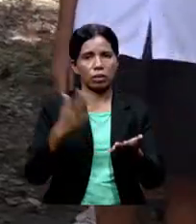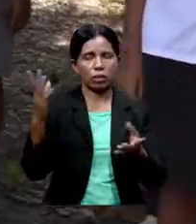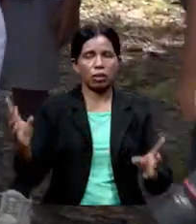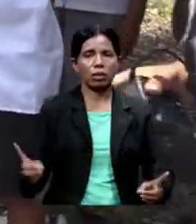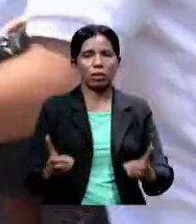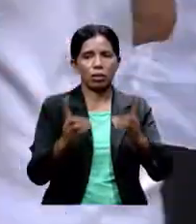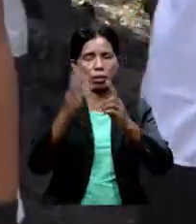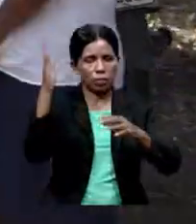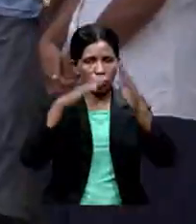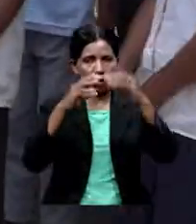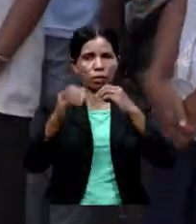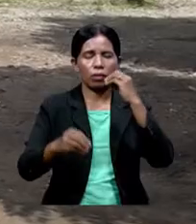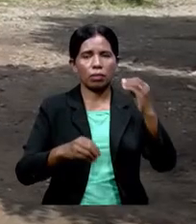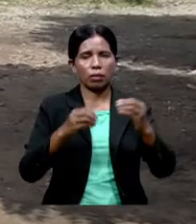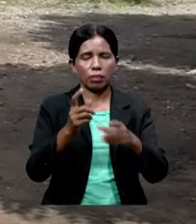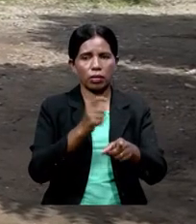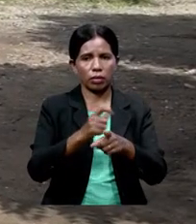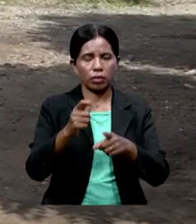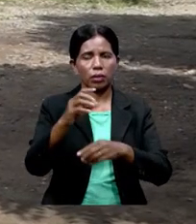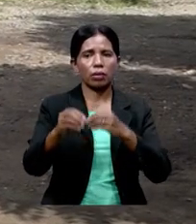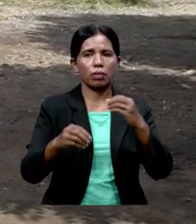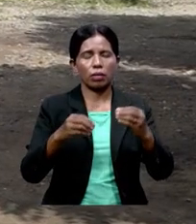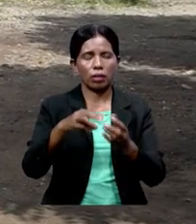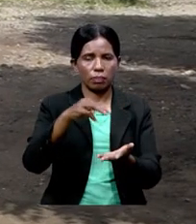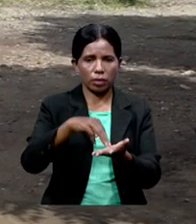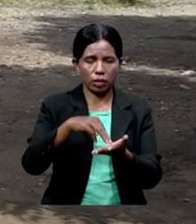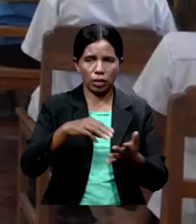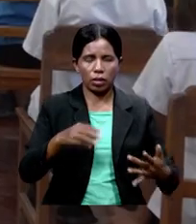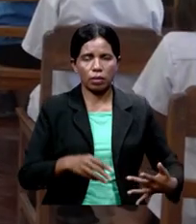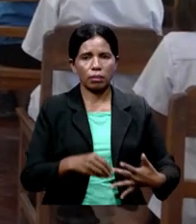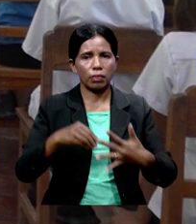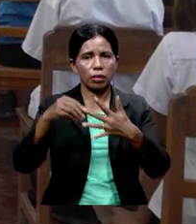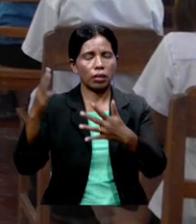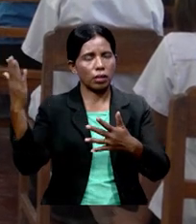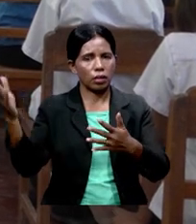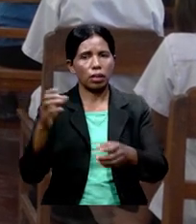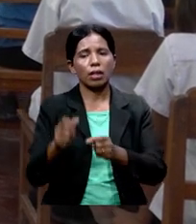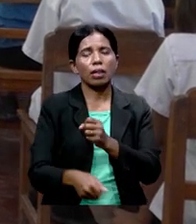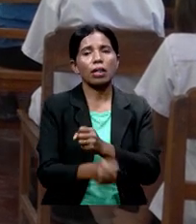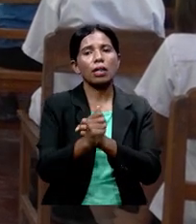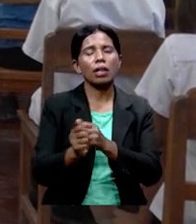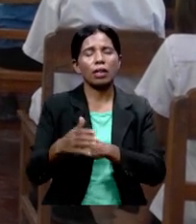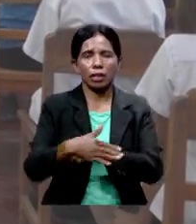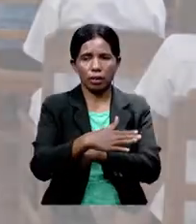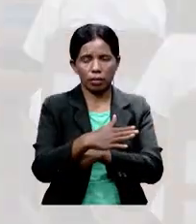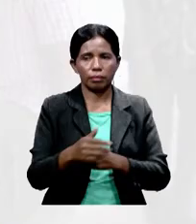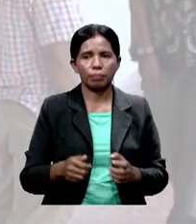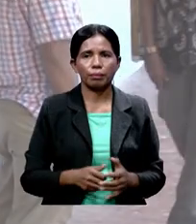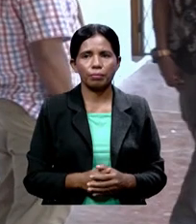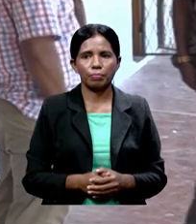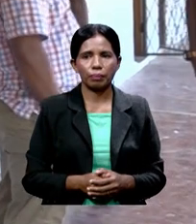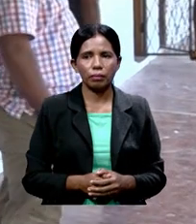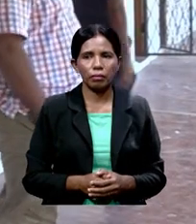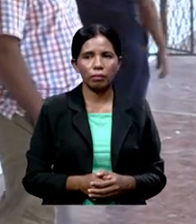o problema com a prática, liu matéria especializada e a área pesca. A minha é a professor